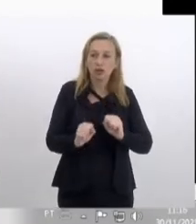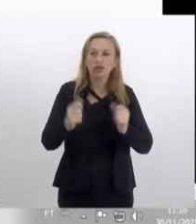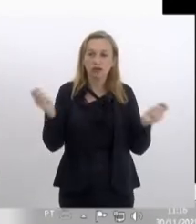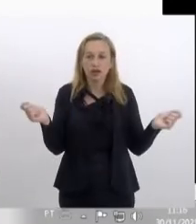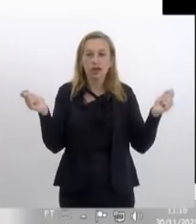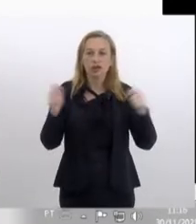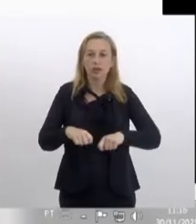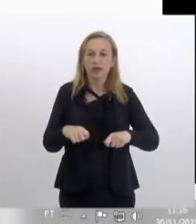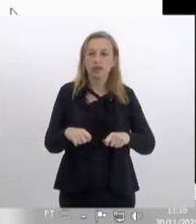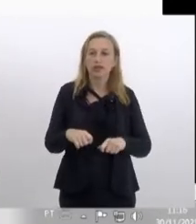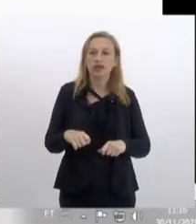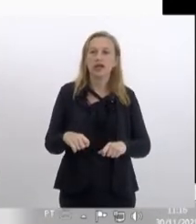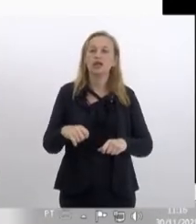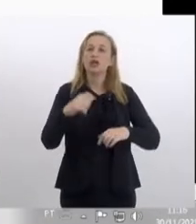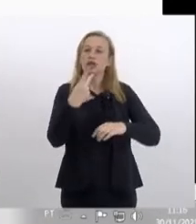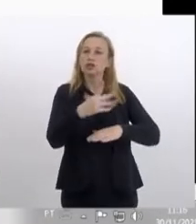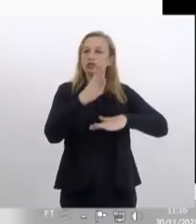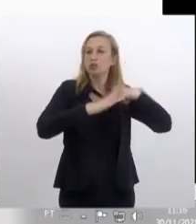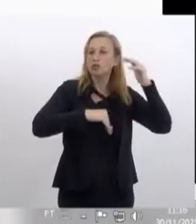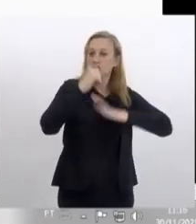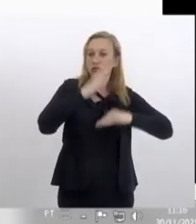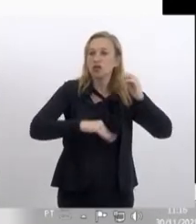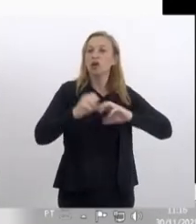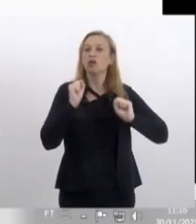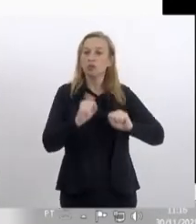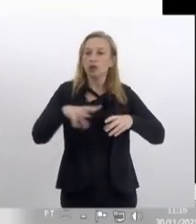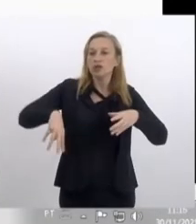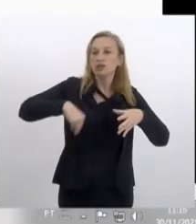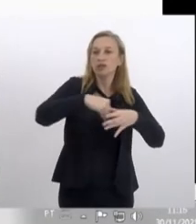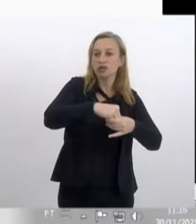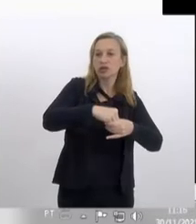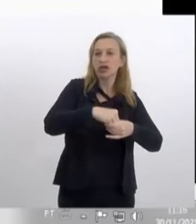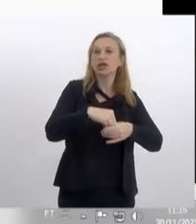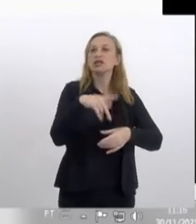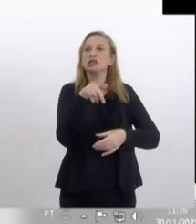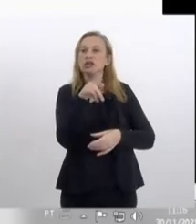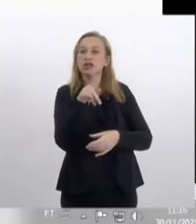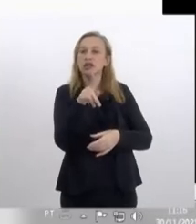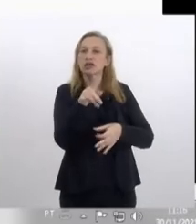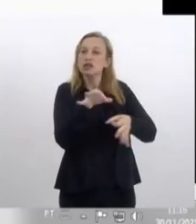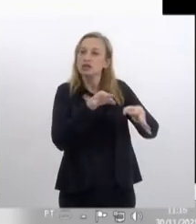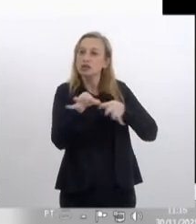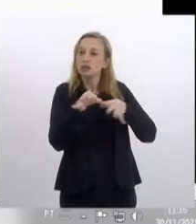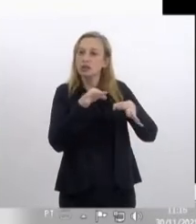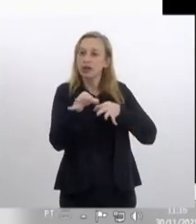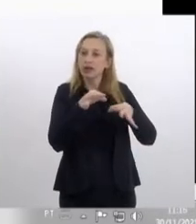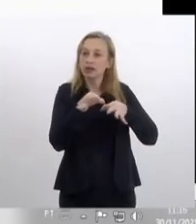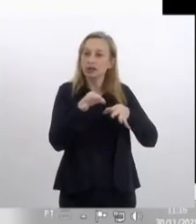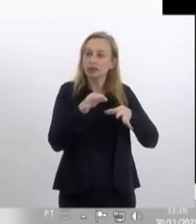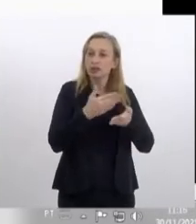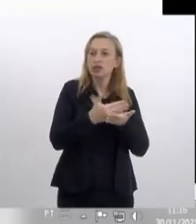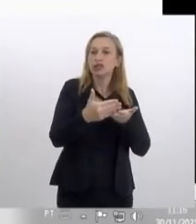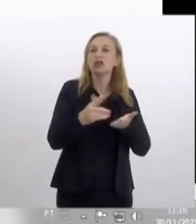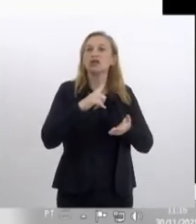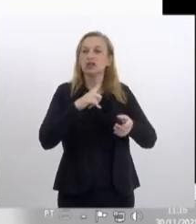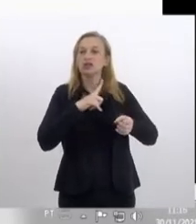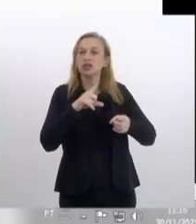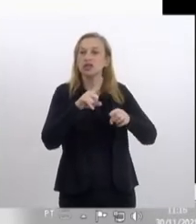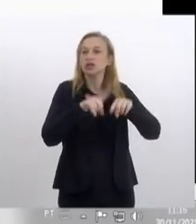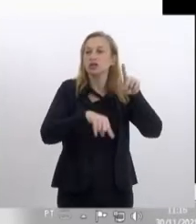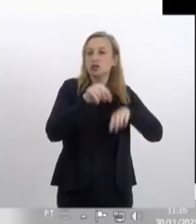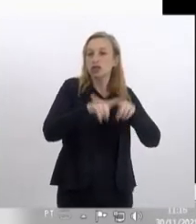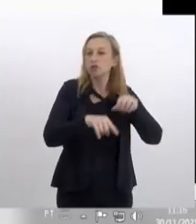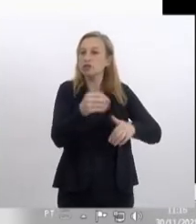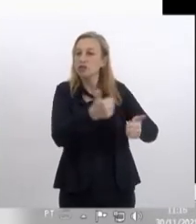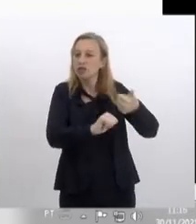capacitar, né, os seus profissionais para que eles possam implementar esse programa na ponta. Vamos ter instrumentos de avaliação e